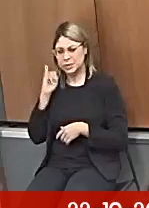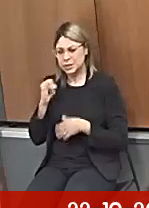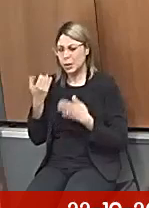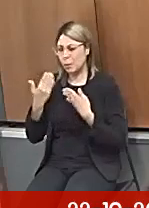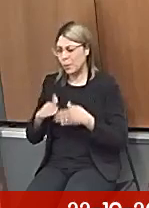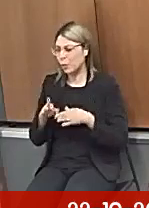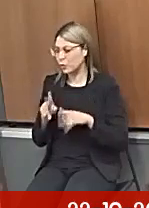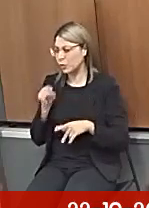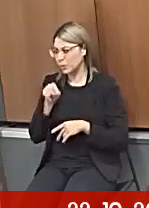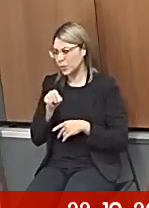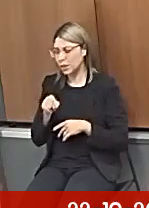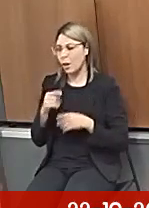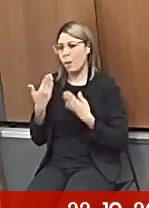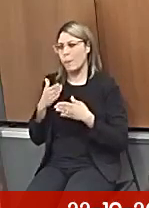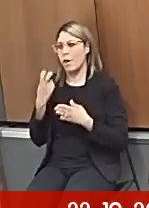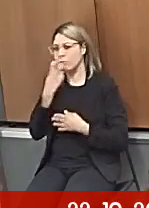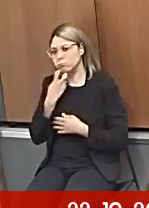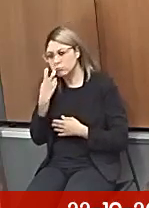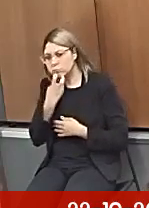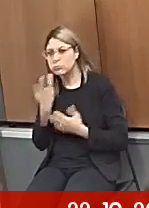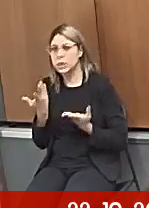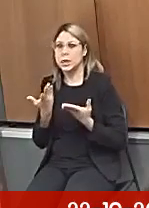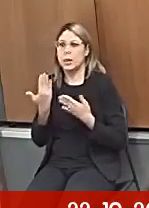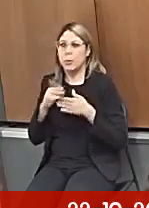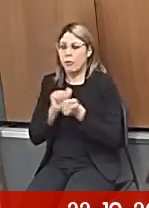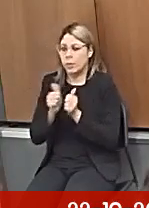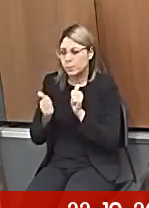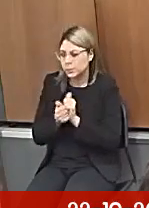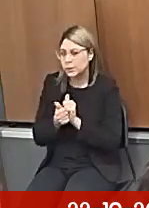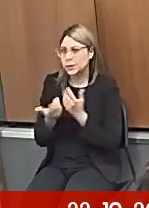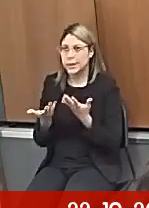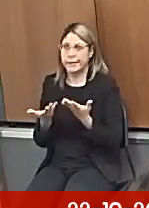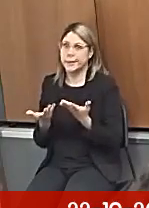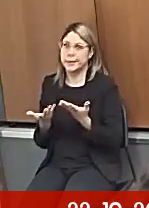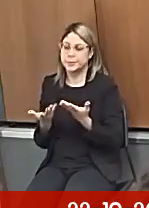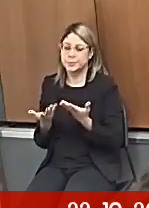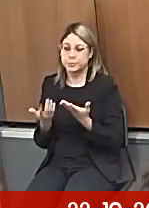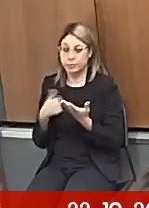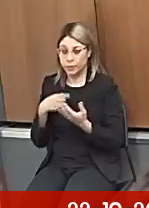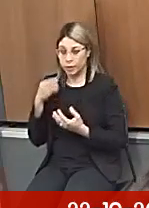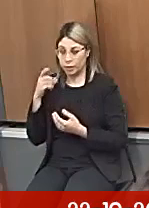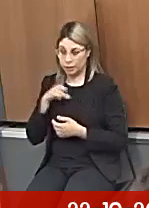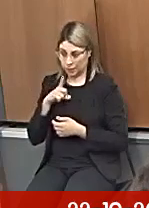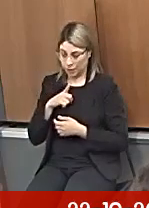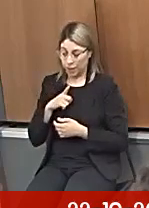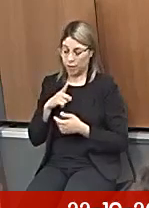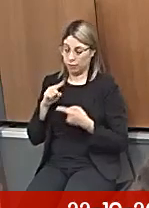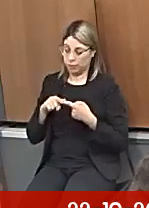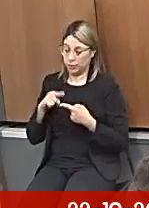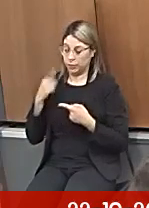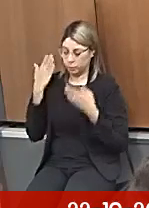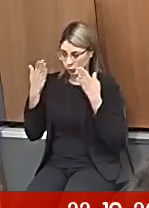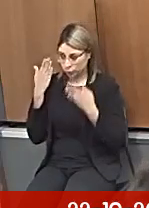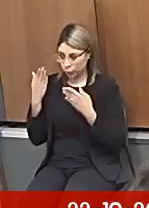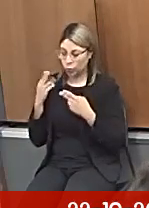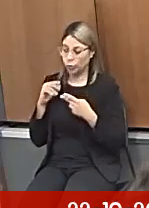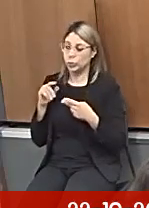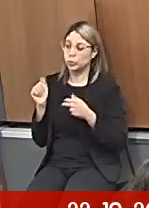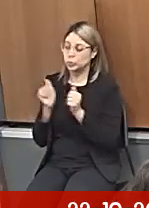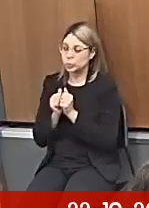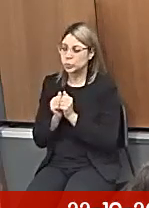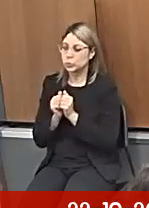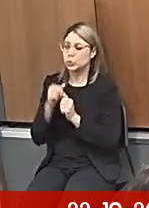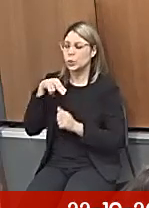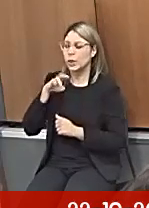prova diferenciada para ele, uma prova oral, uma prova adaptada, assim... E olha que eu tenho psicóloga e neuro junto com a